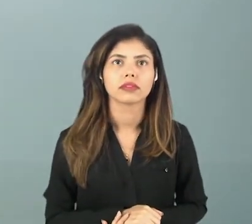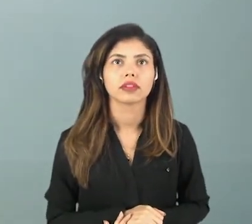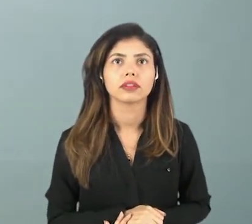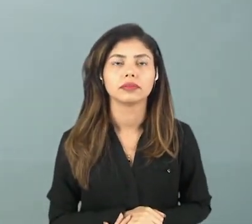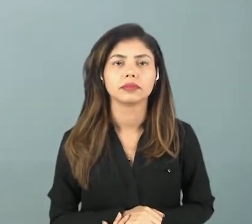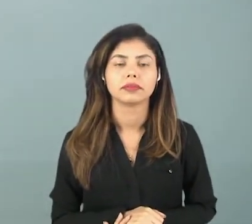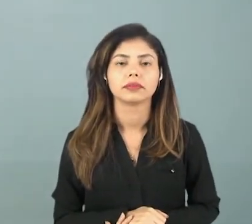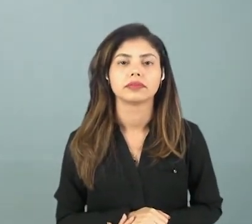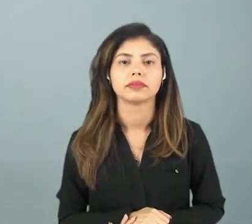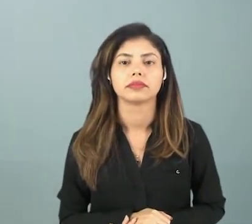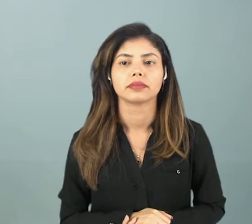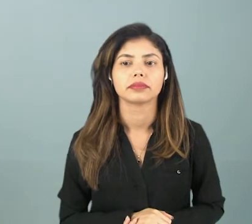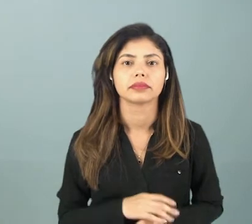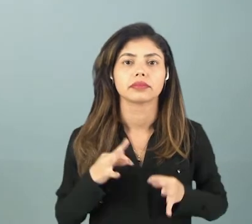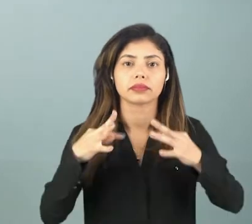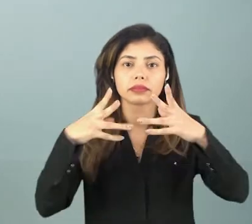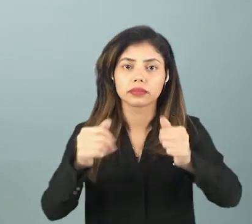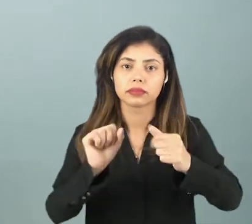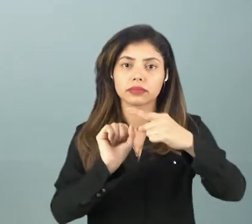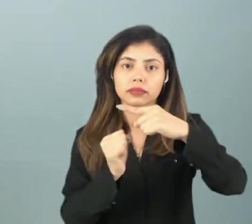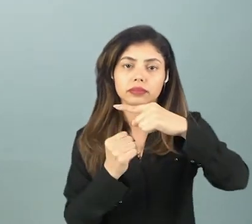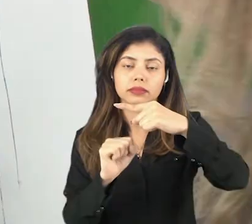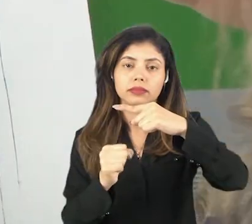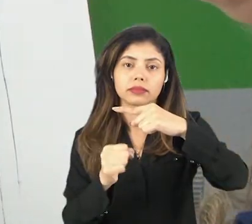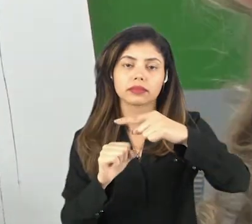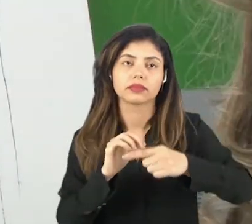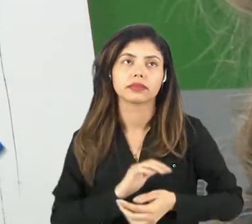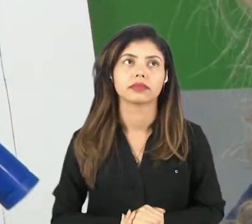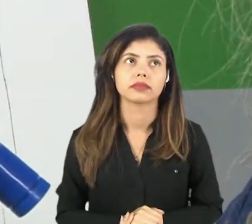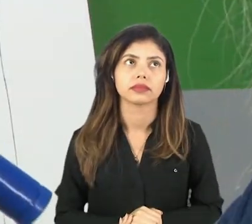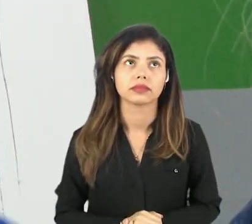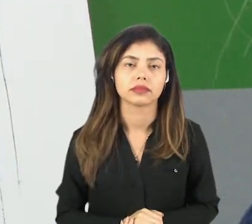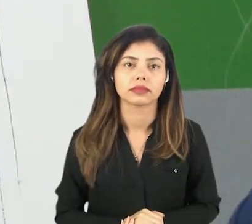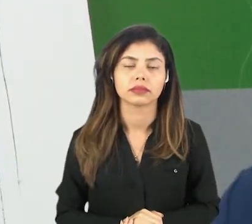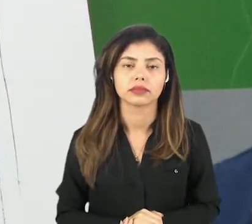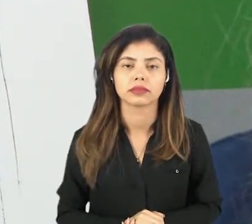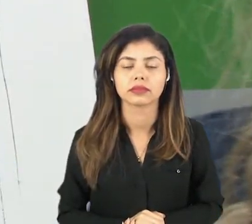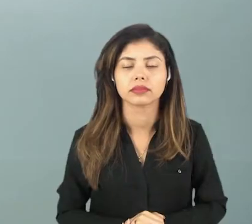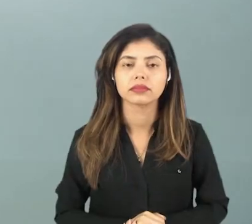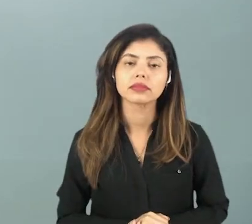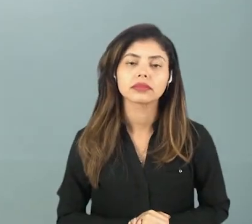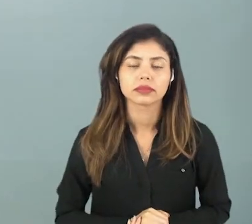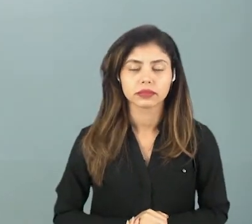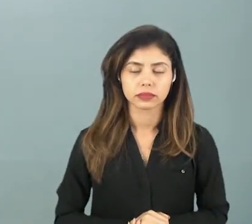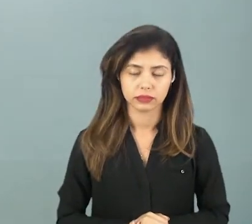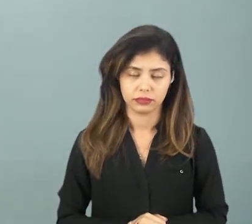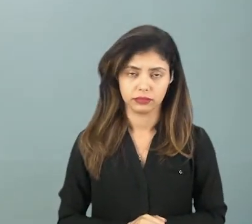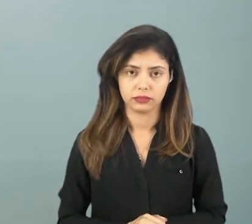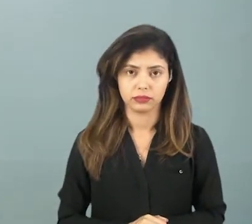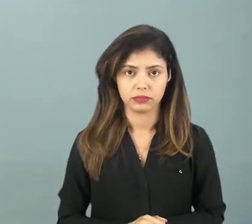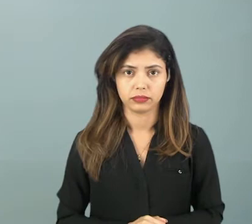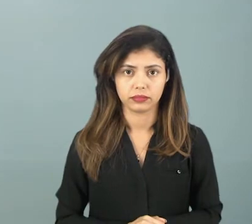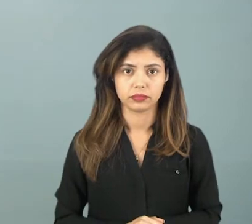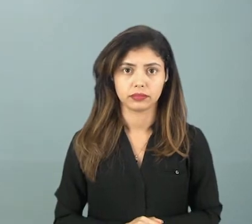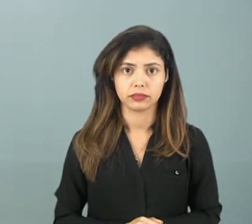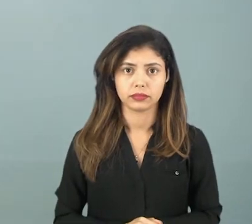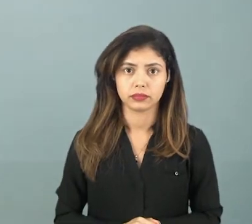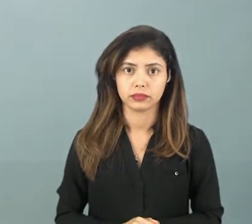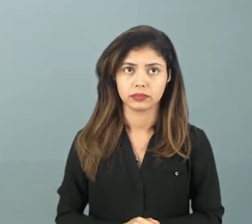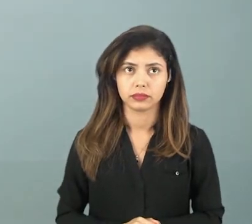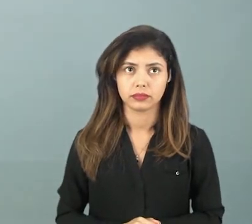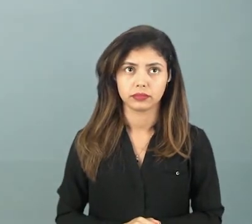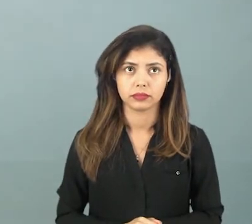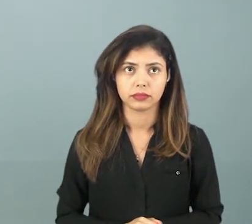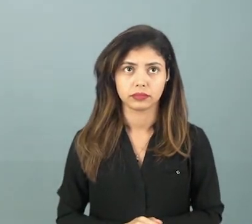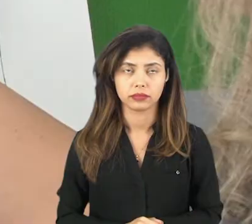Ele foi o total que foi dividido. Então, ele vai ficar embaixo. E o total que foi ocupado pelas